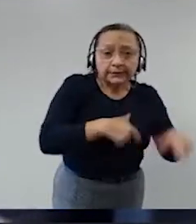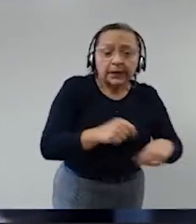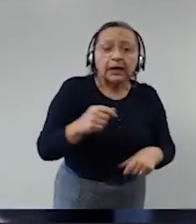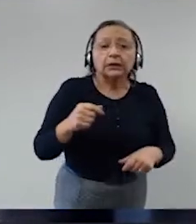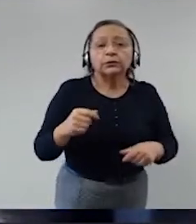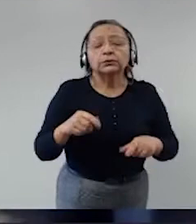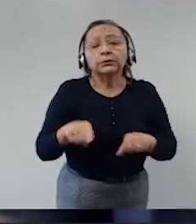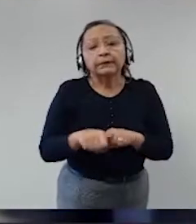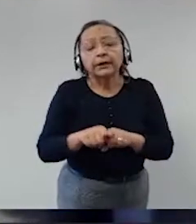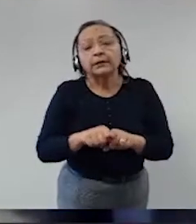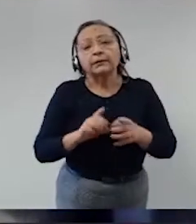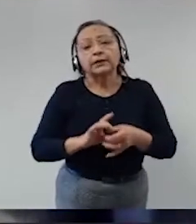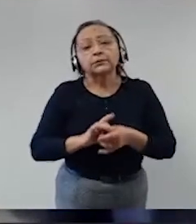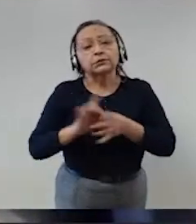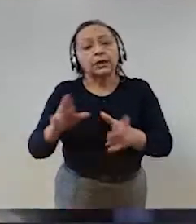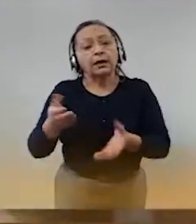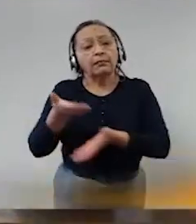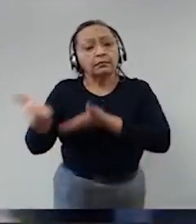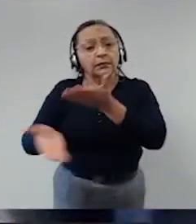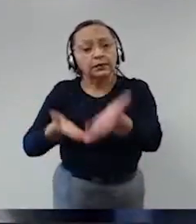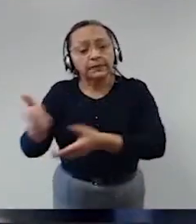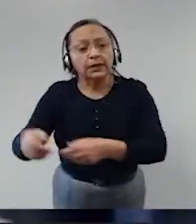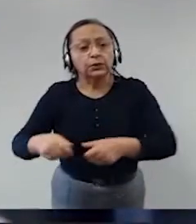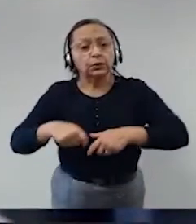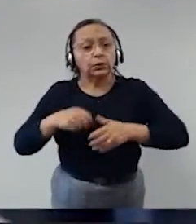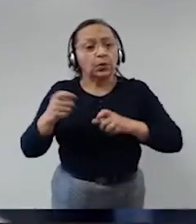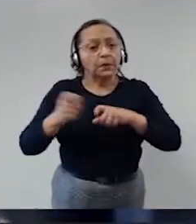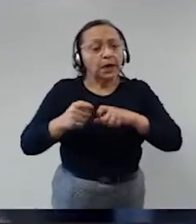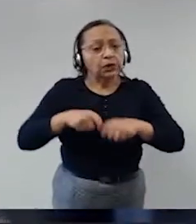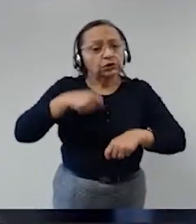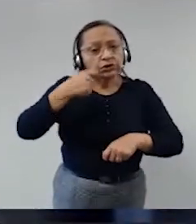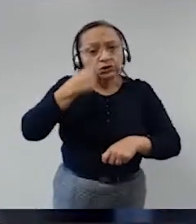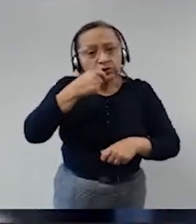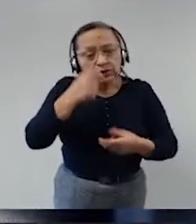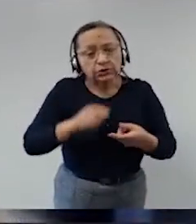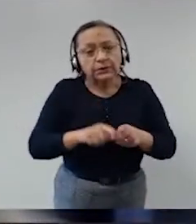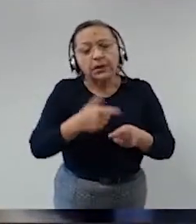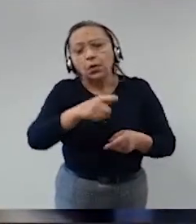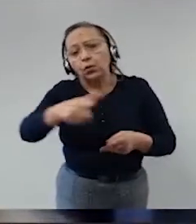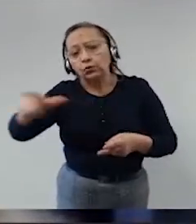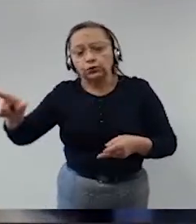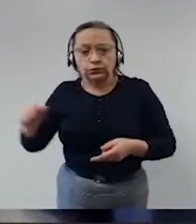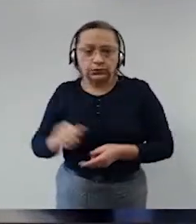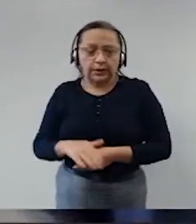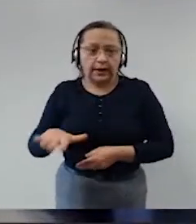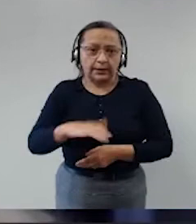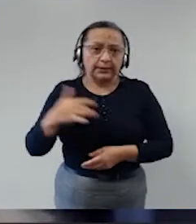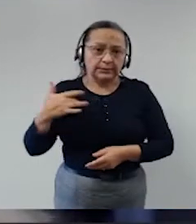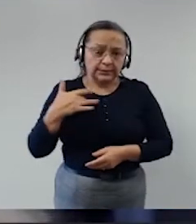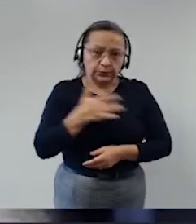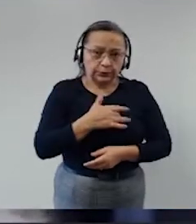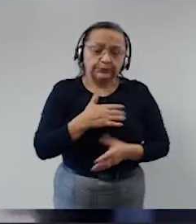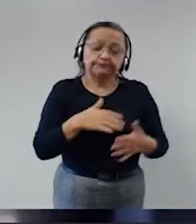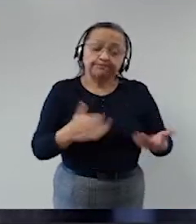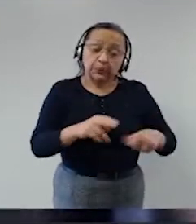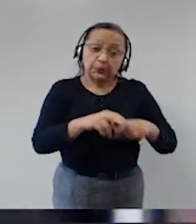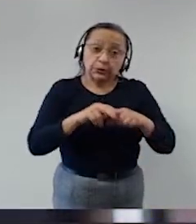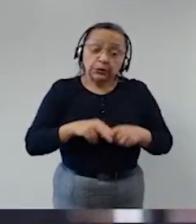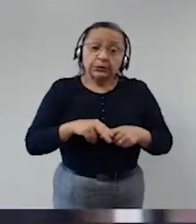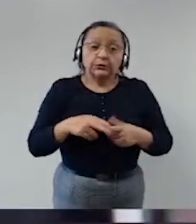da disponibilização de atendimento odontológico, dentre outros tantos. Portanto, meus amigos,